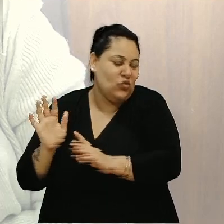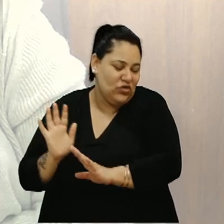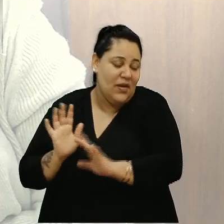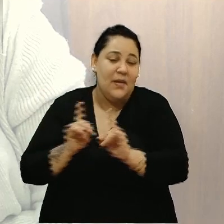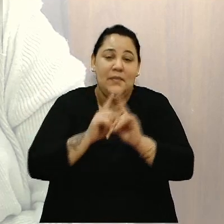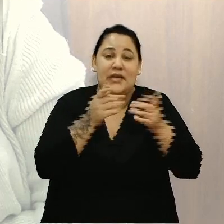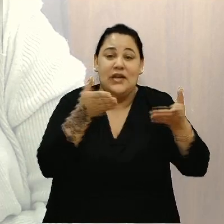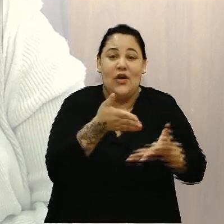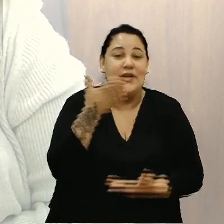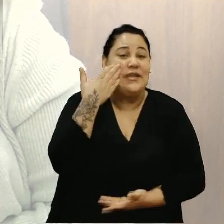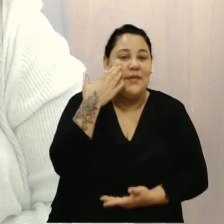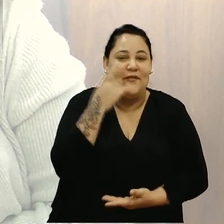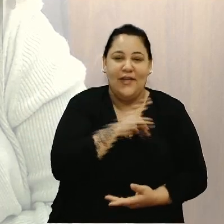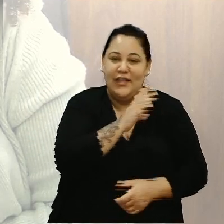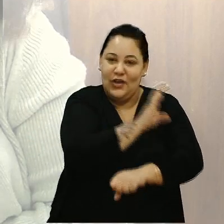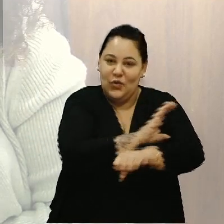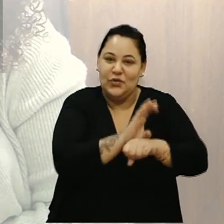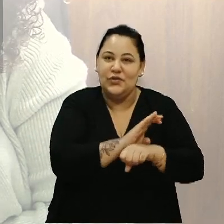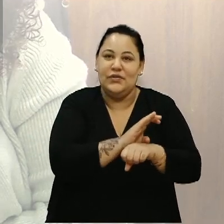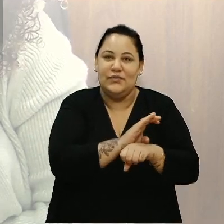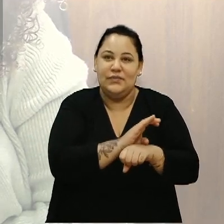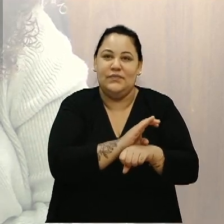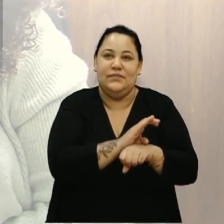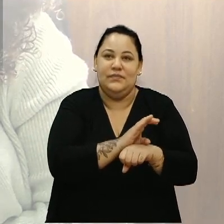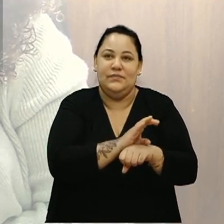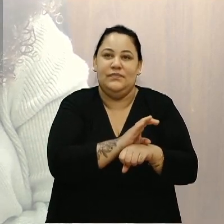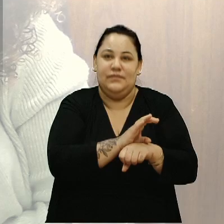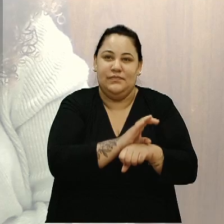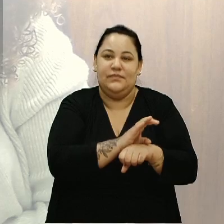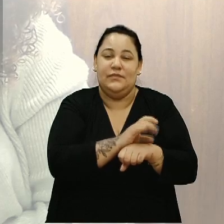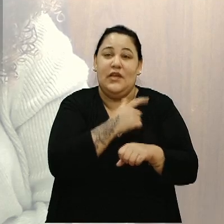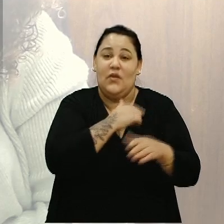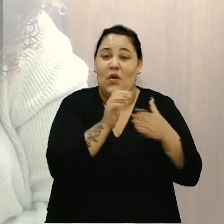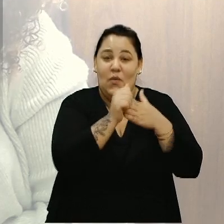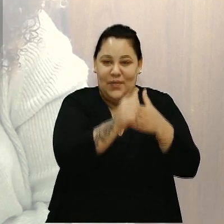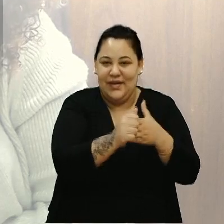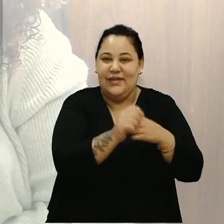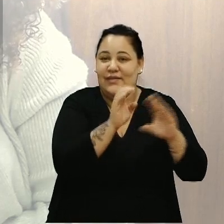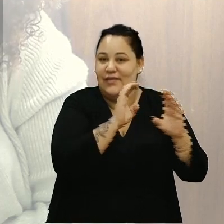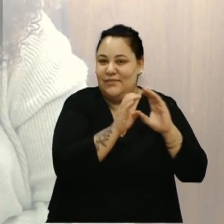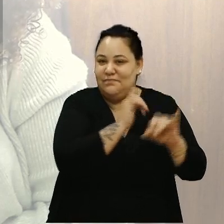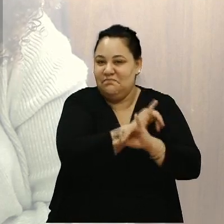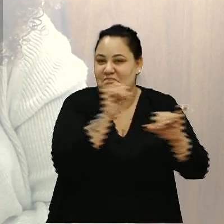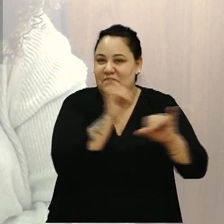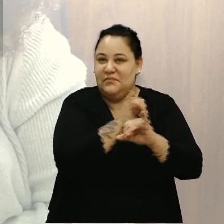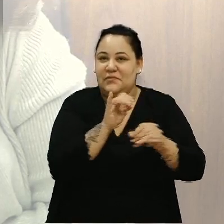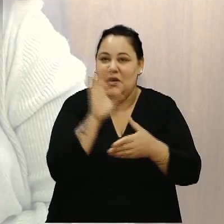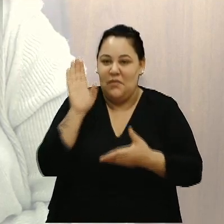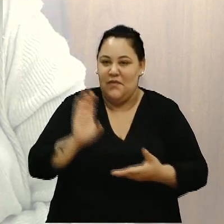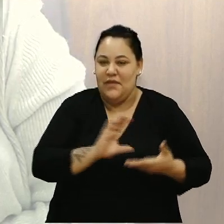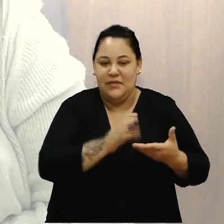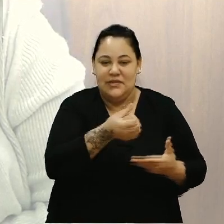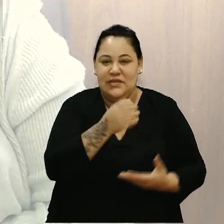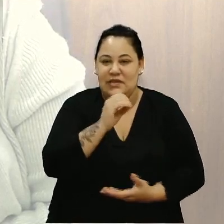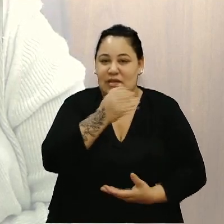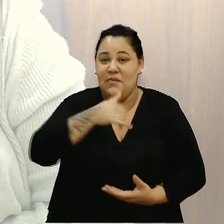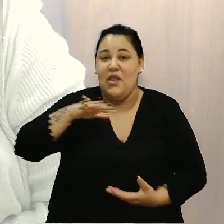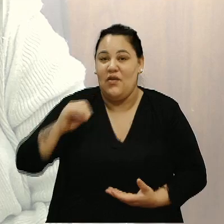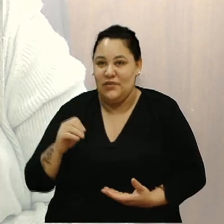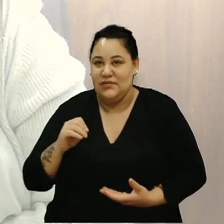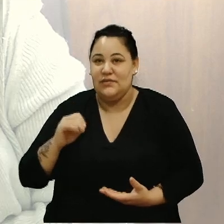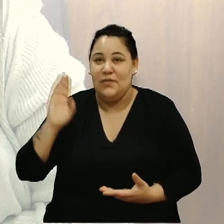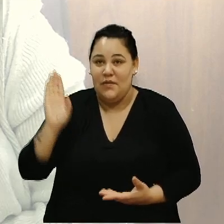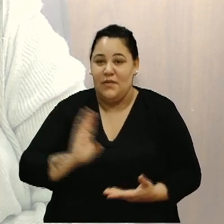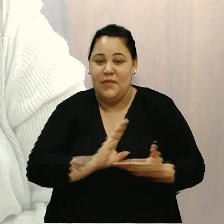vai ter recursos, são 60 milhões, pelo que eu acompanhei na imprensa, que é uma verba que dá conta para iniciar os trabalhos já